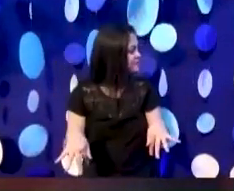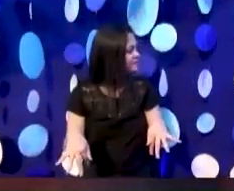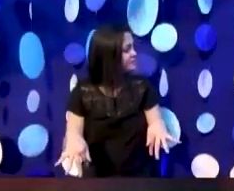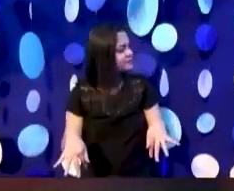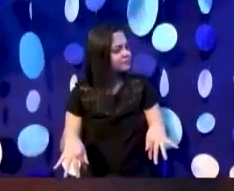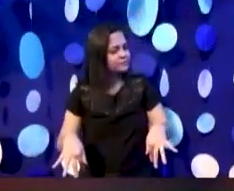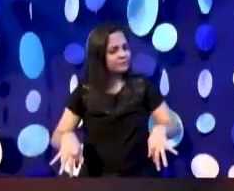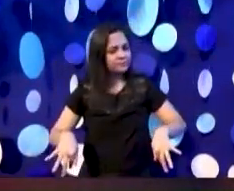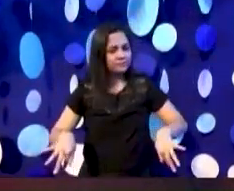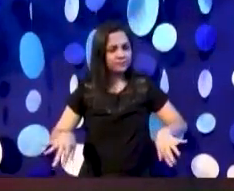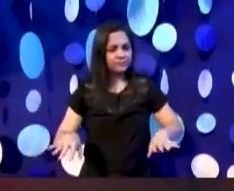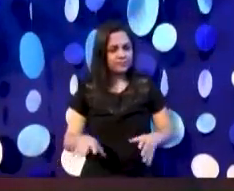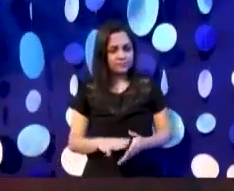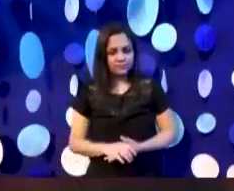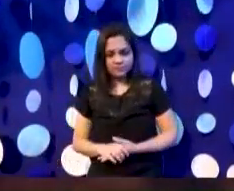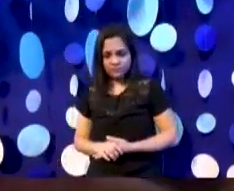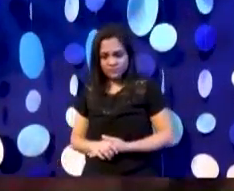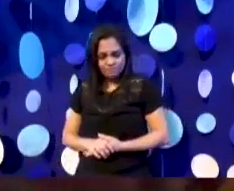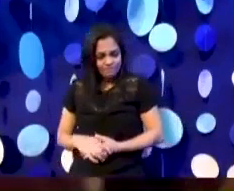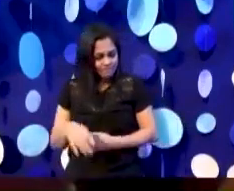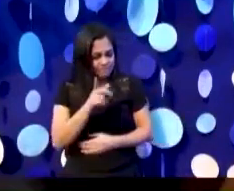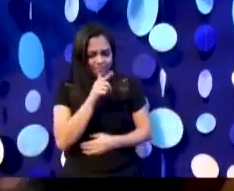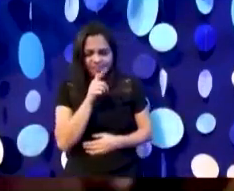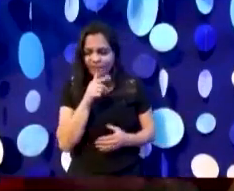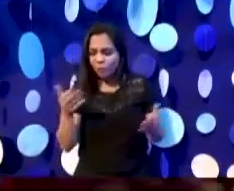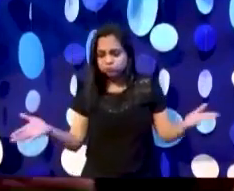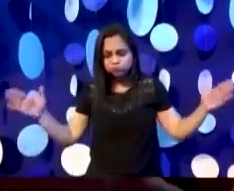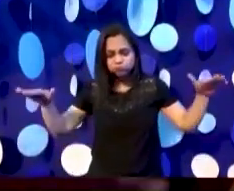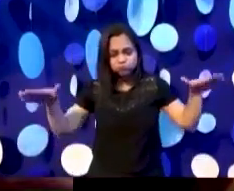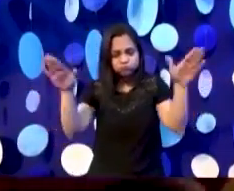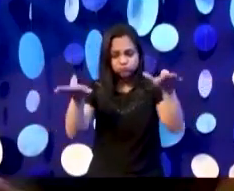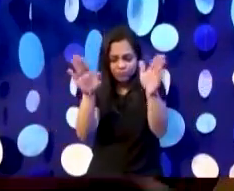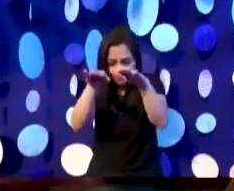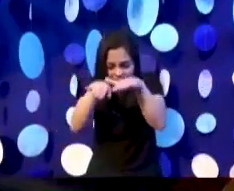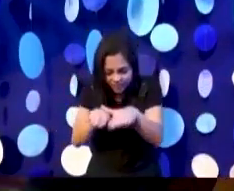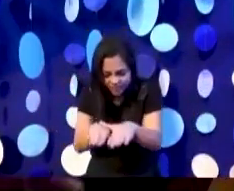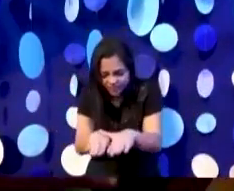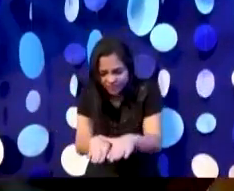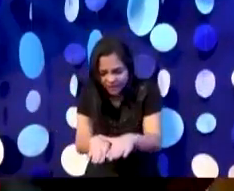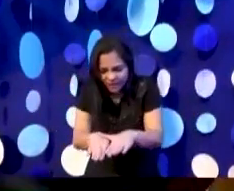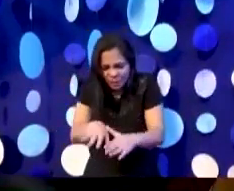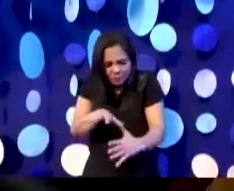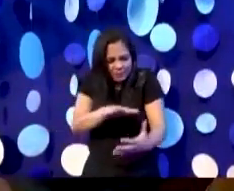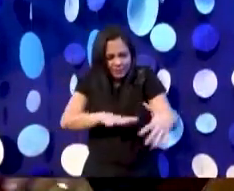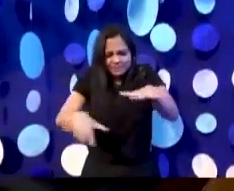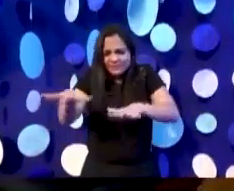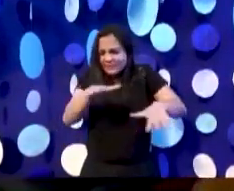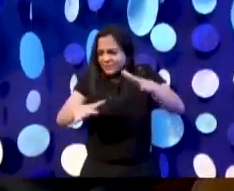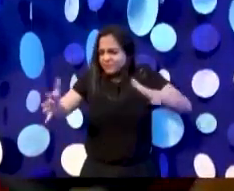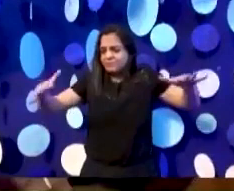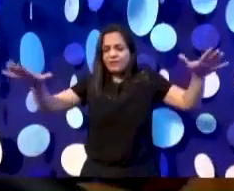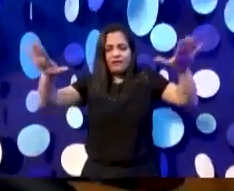o vento está revolto e o mar não quer se acalmar, quando